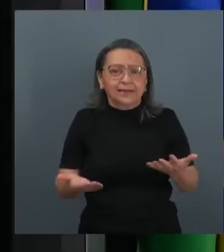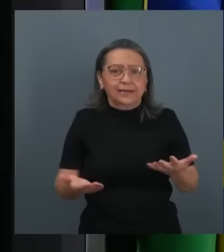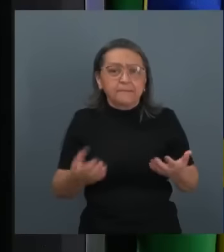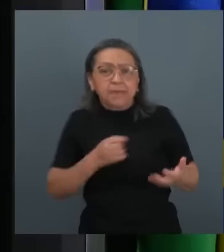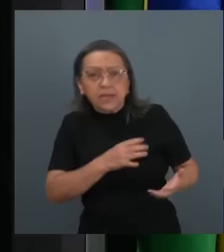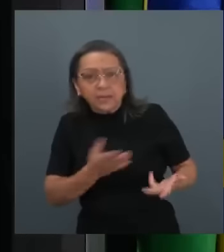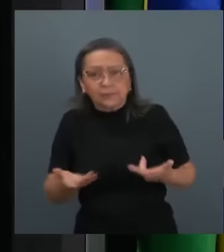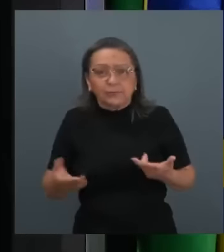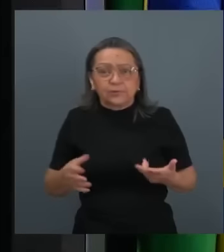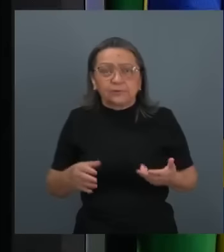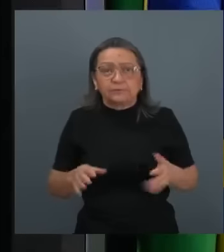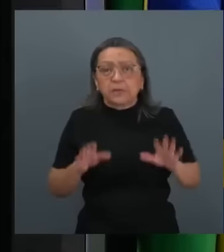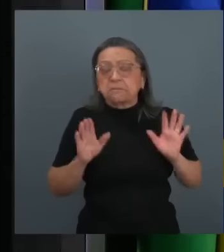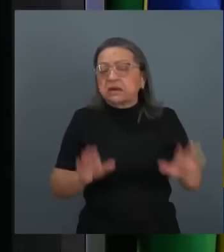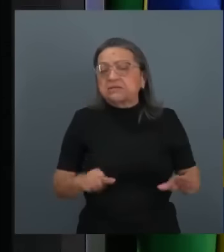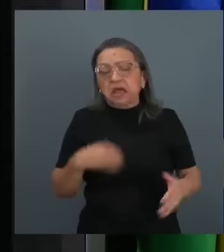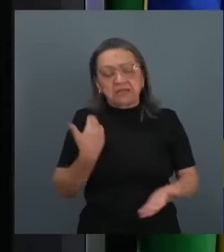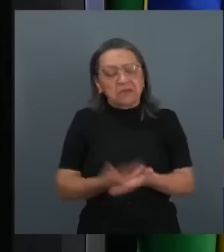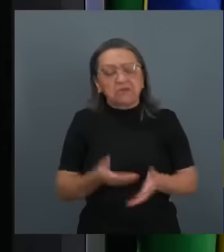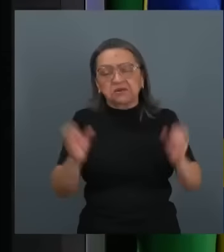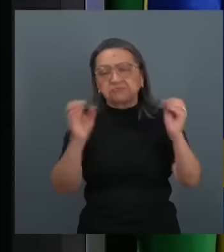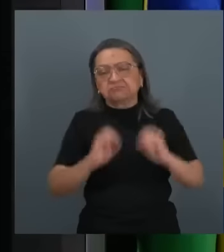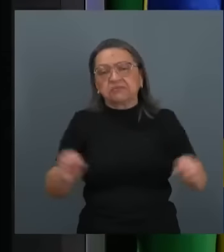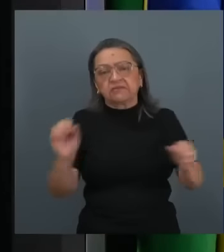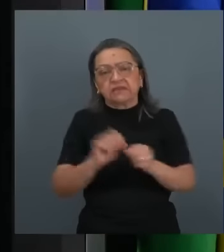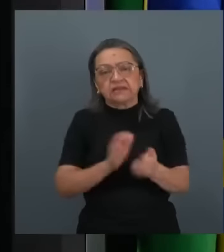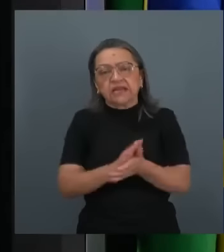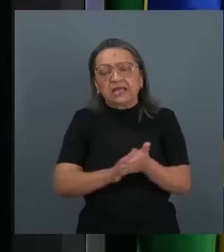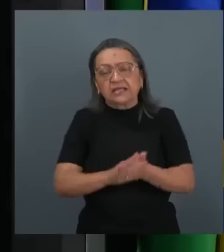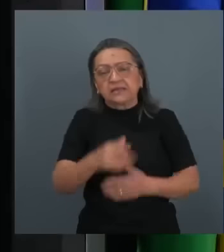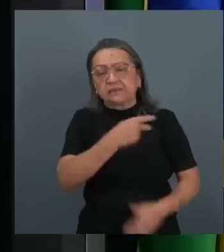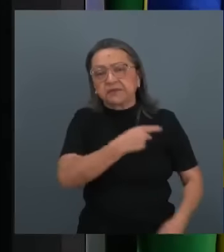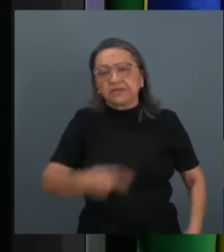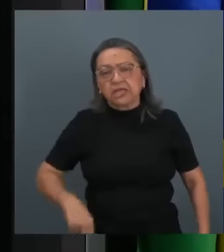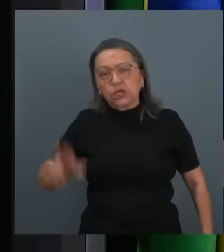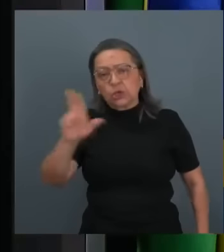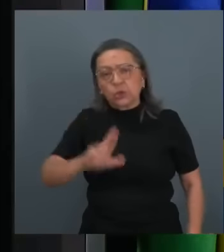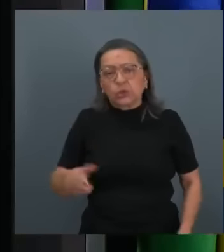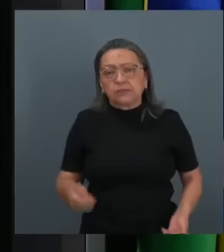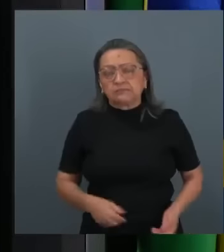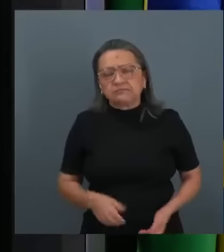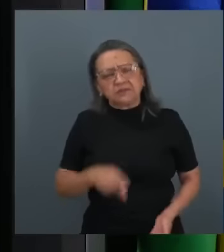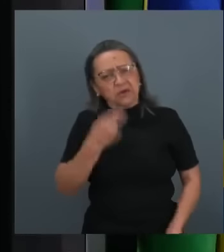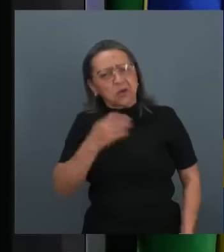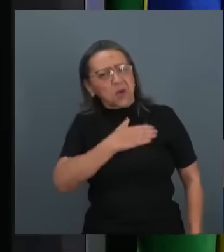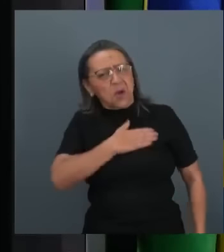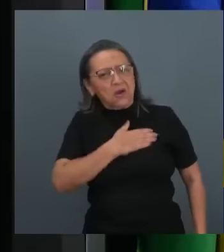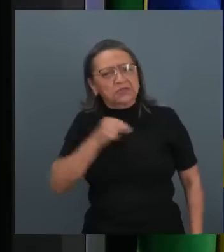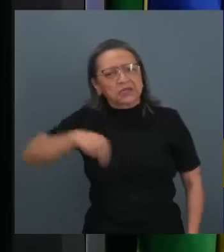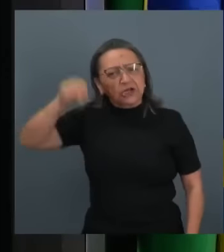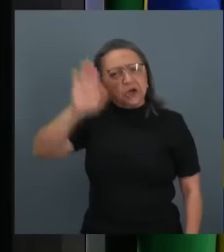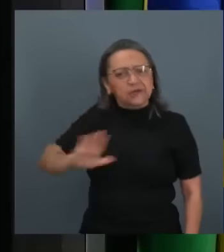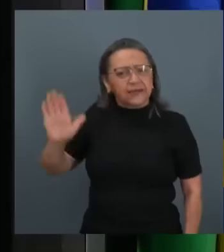Mas nada foi feito pelo presidente Lula, que diz gostar do Nordeste.